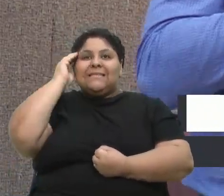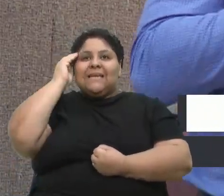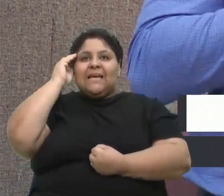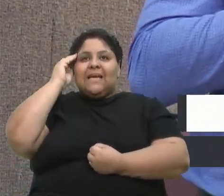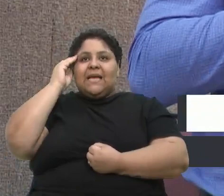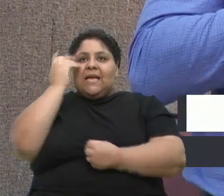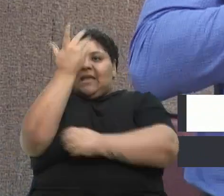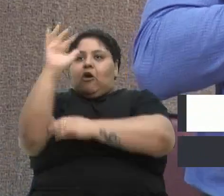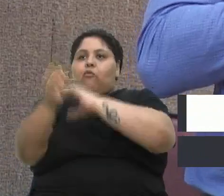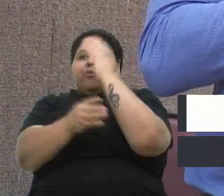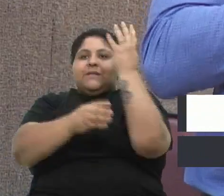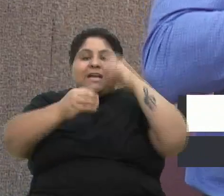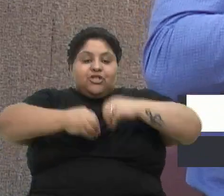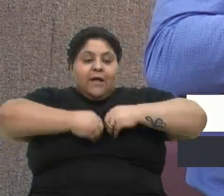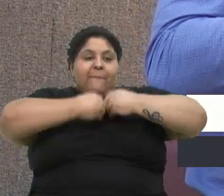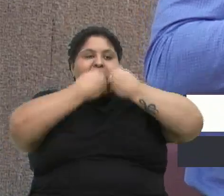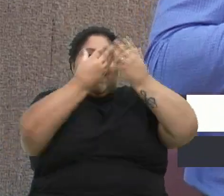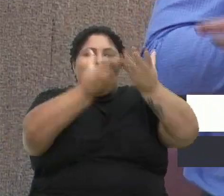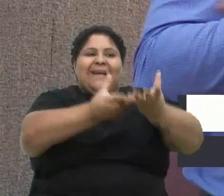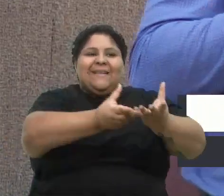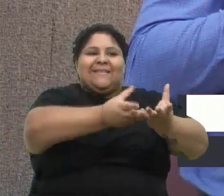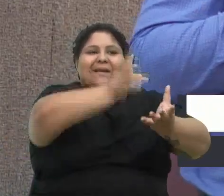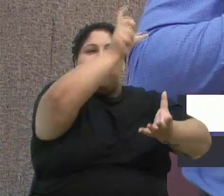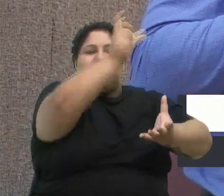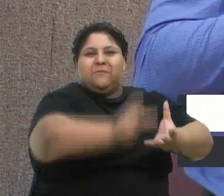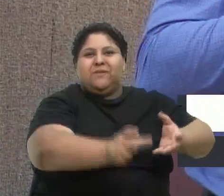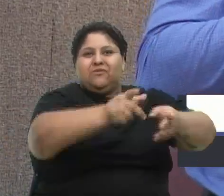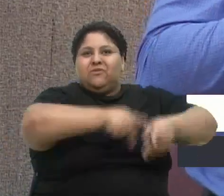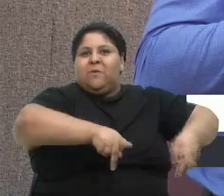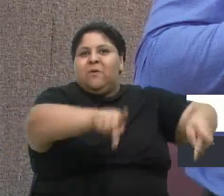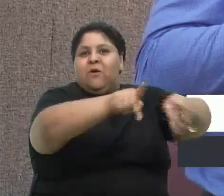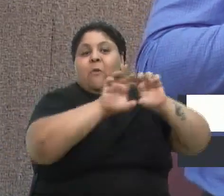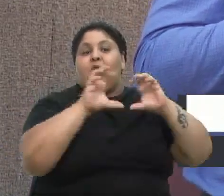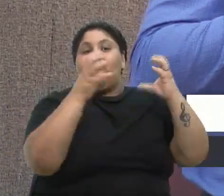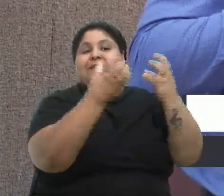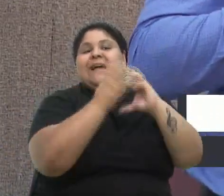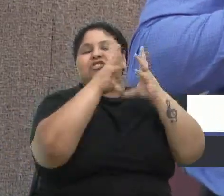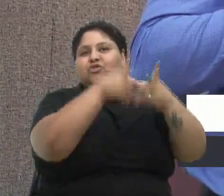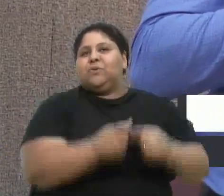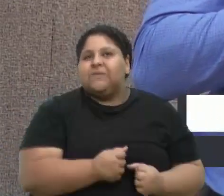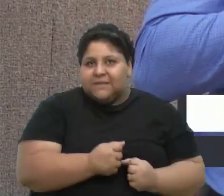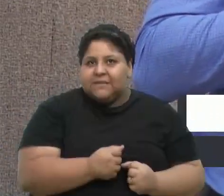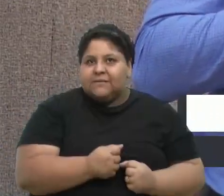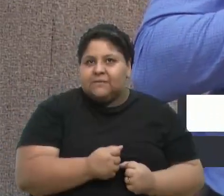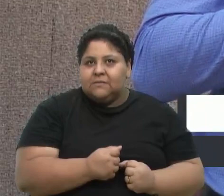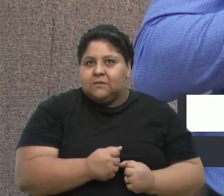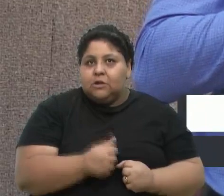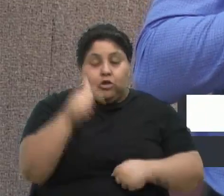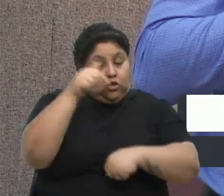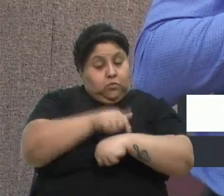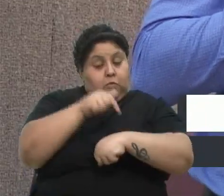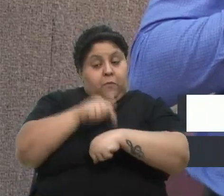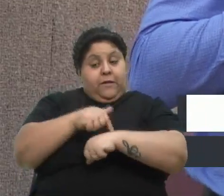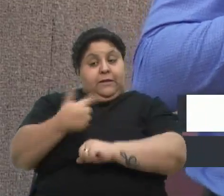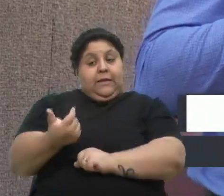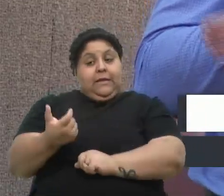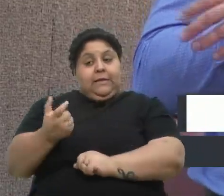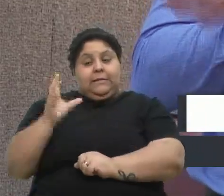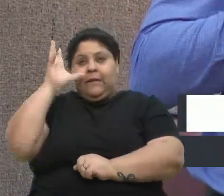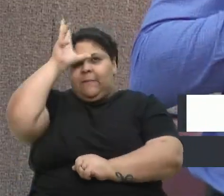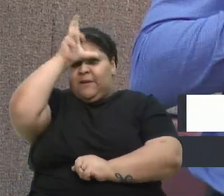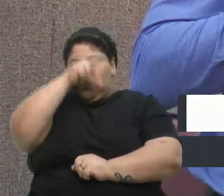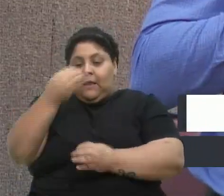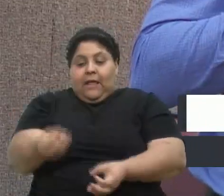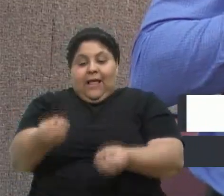ser depredado, não é para ser roubado, mas sim para a comunidade como um todo. E a hora que eles aprenderem que esse pertencimento tem, vai dar certo, como